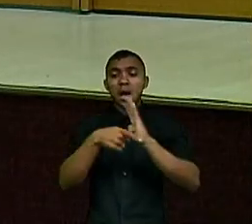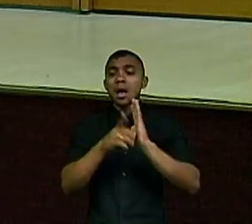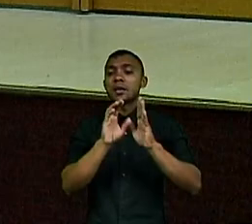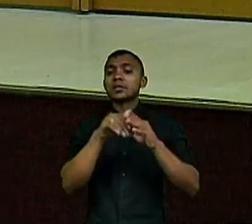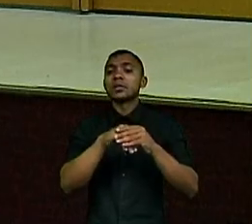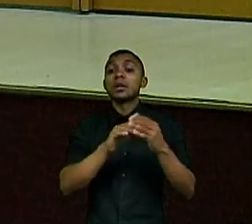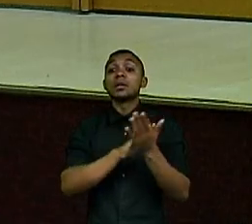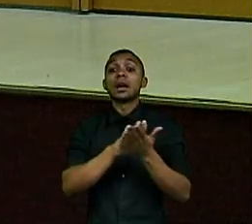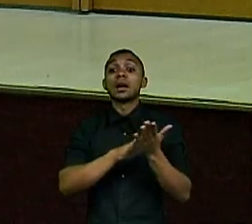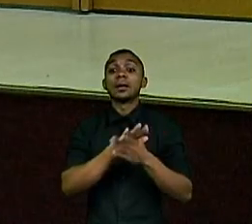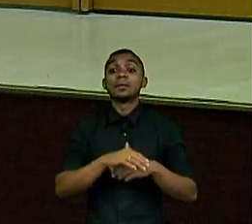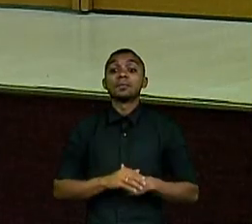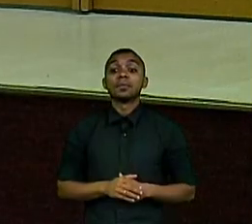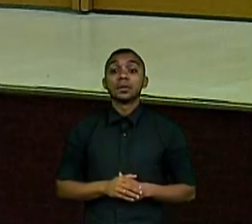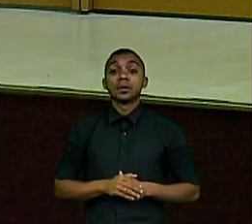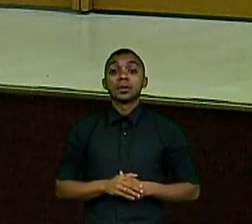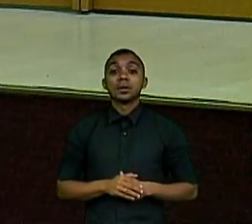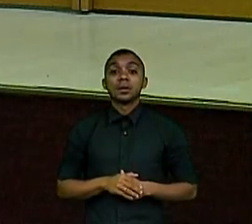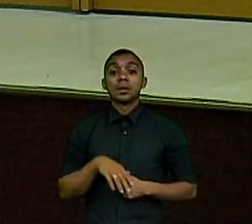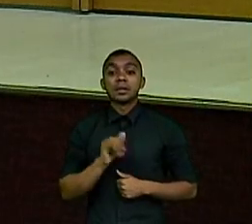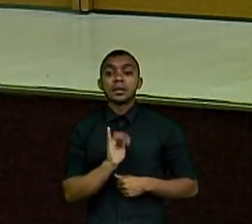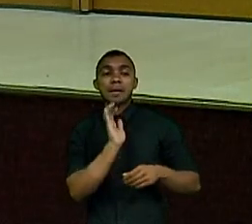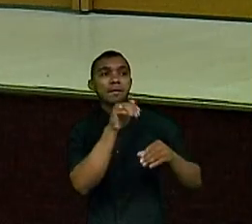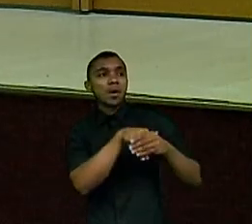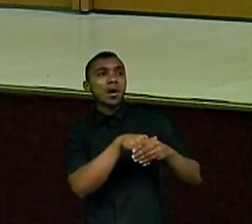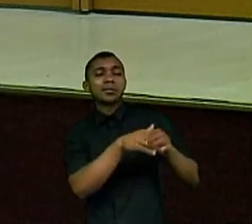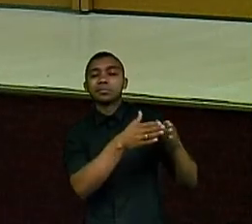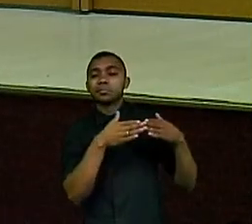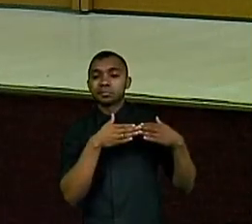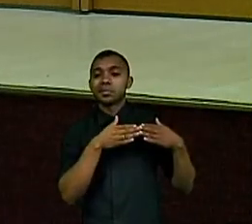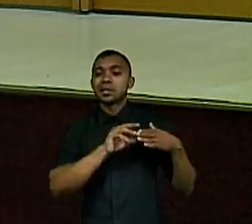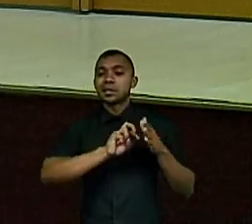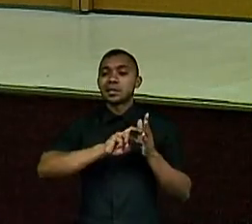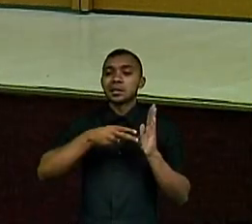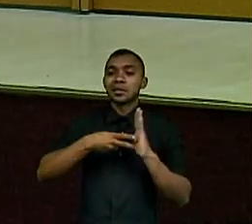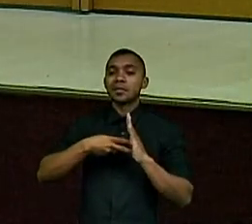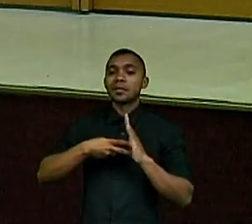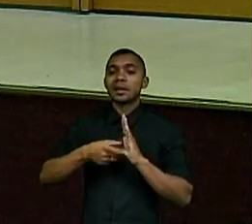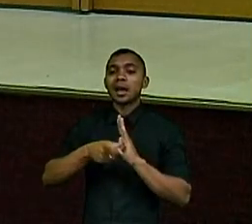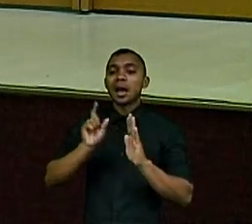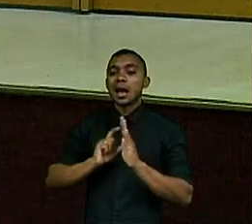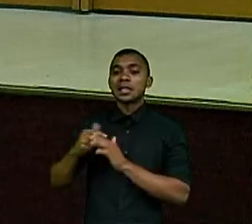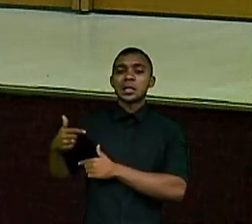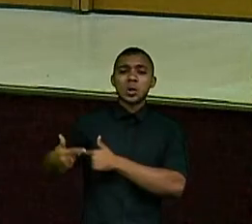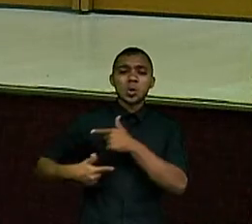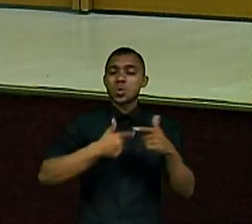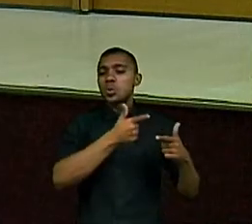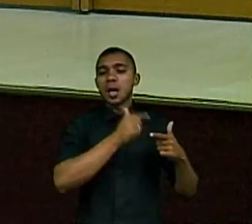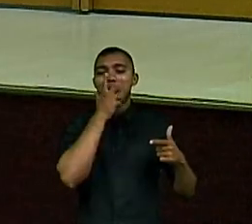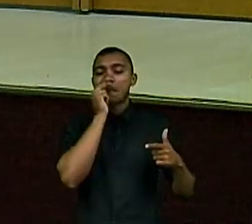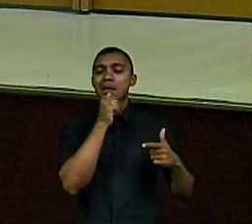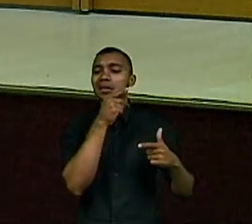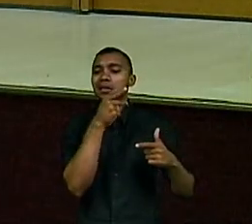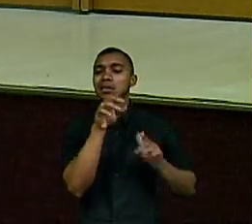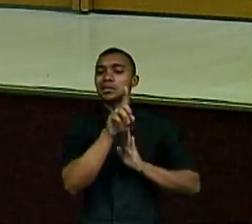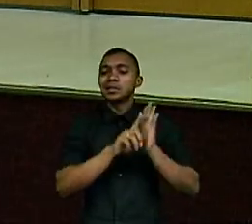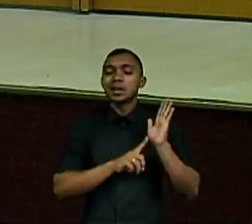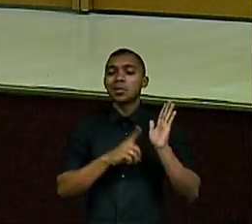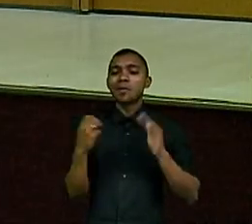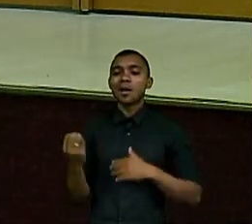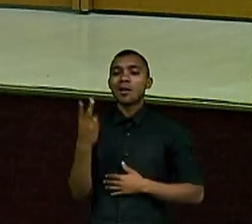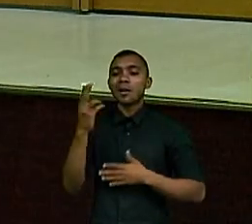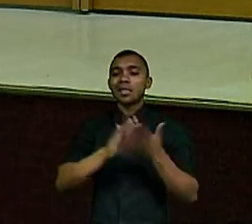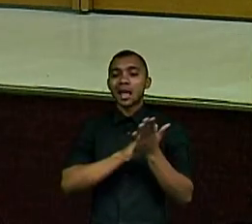no primeiro turno quando você se unir um processo eleitoral você Tá negando a luta Histórica de milhares e milhares e milhares de pessoas brasileiros